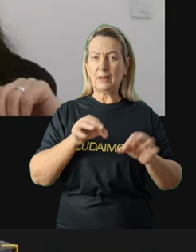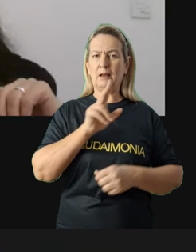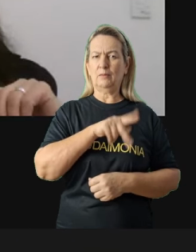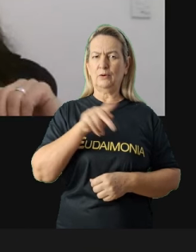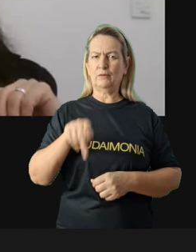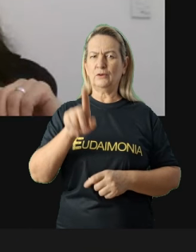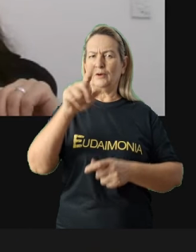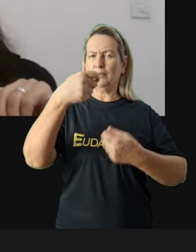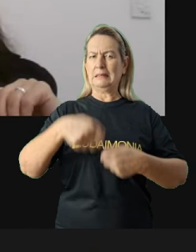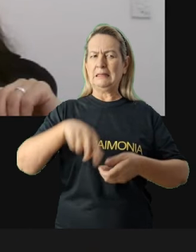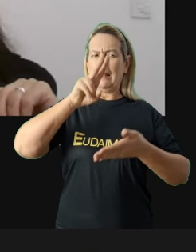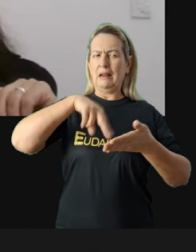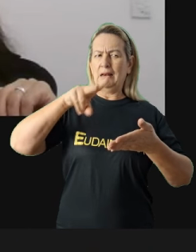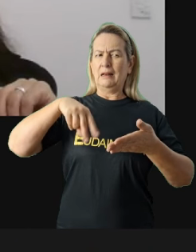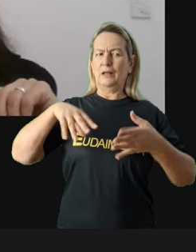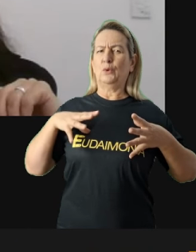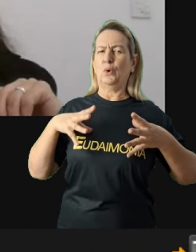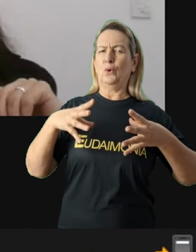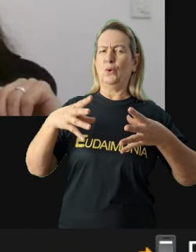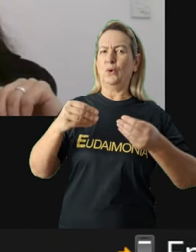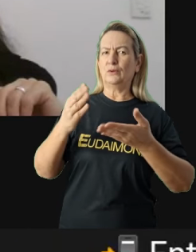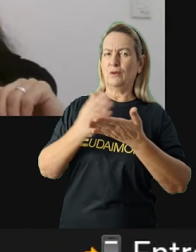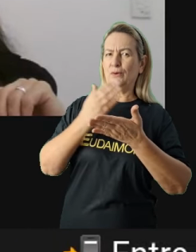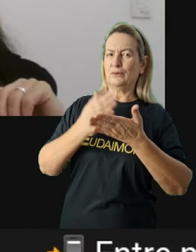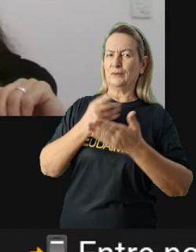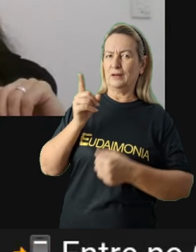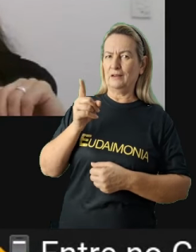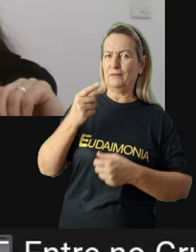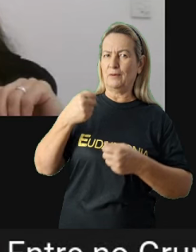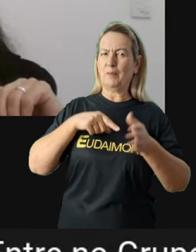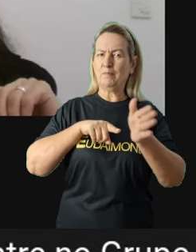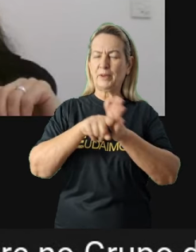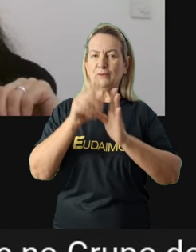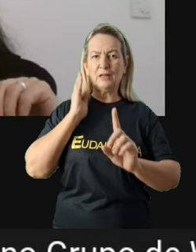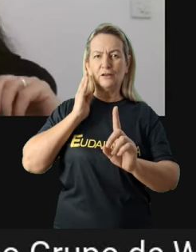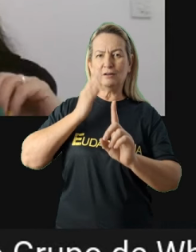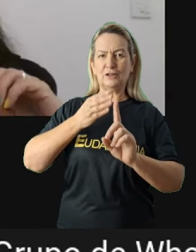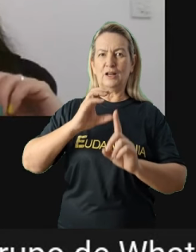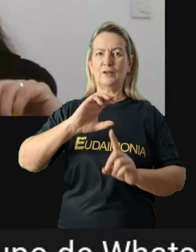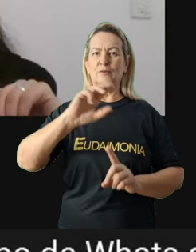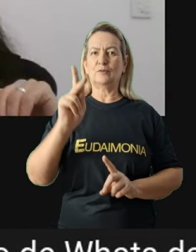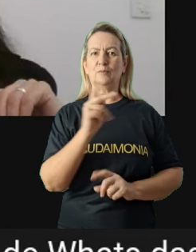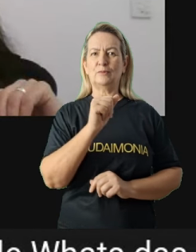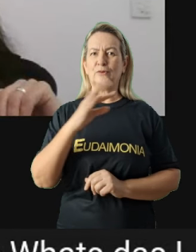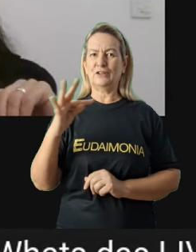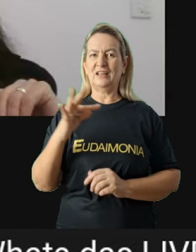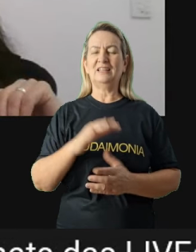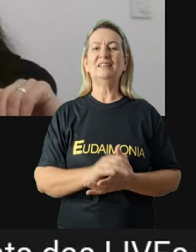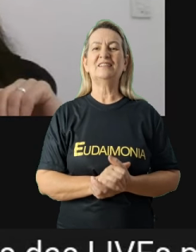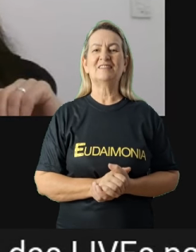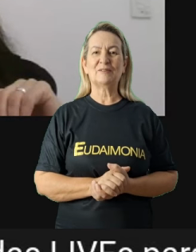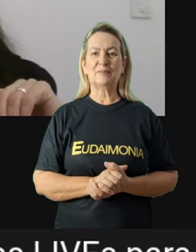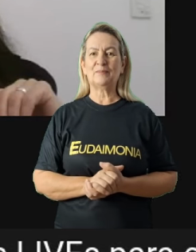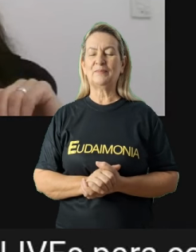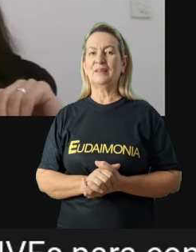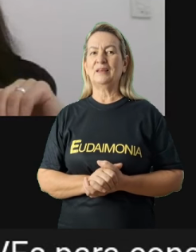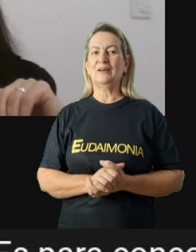nossos professores, eles não vão precisar ler esse mundaréu de livro que você tem aí, né? Não precisa mais. Agora eu vou ali e pergunto no ChatGPT, é isso?